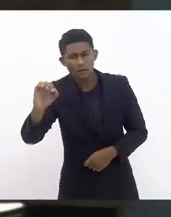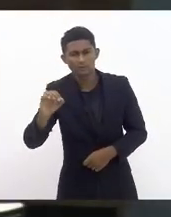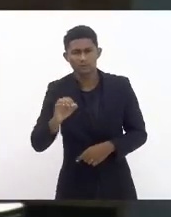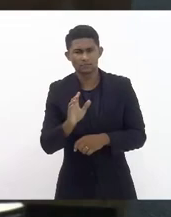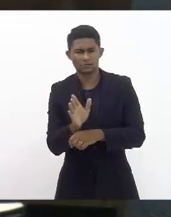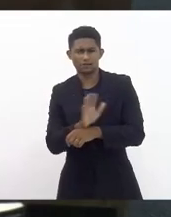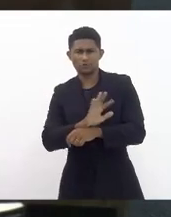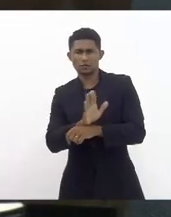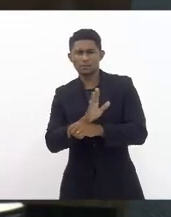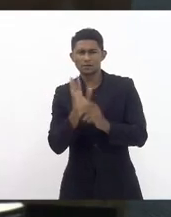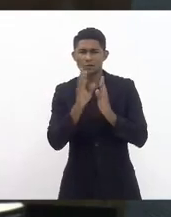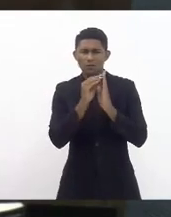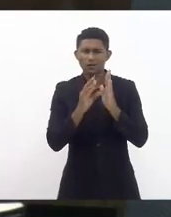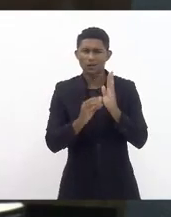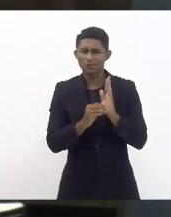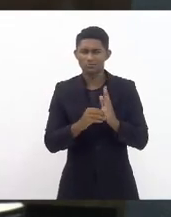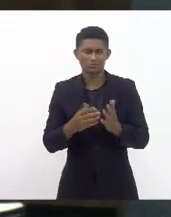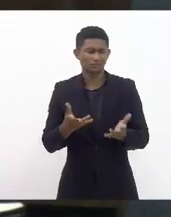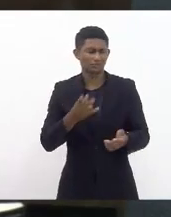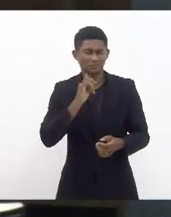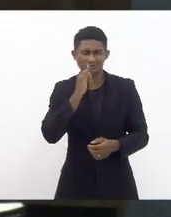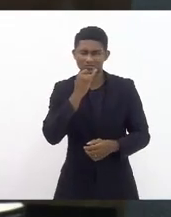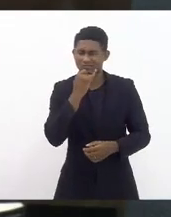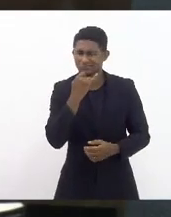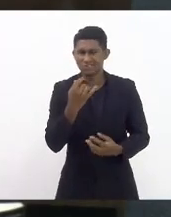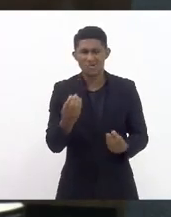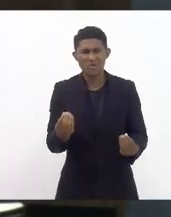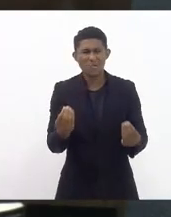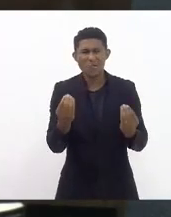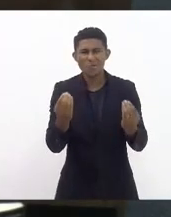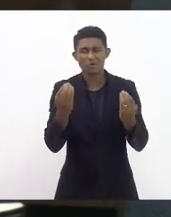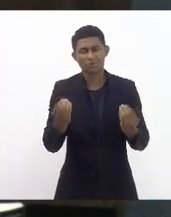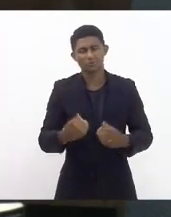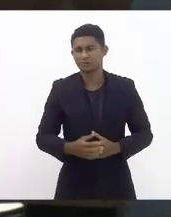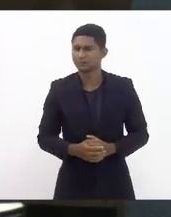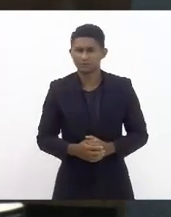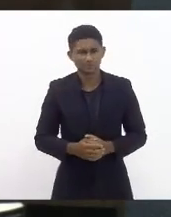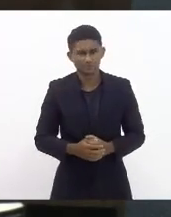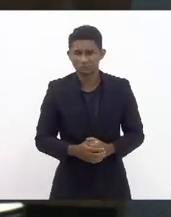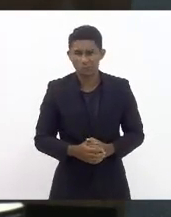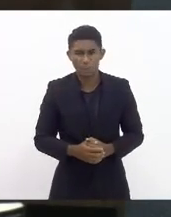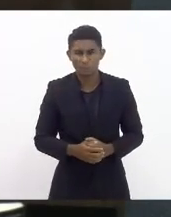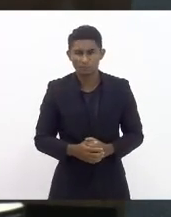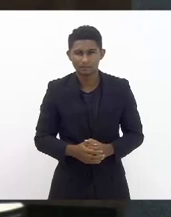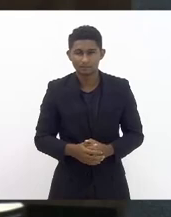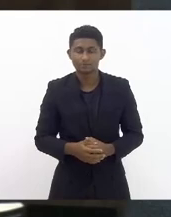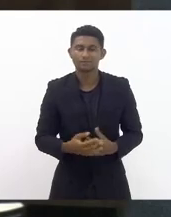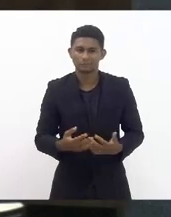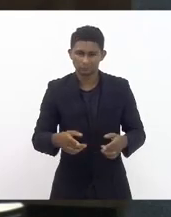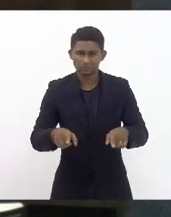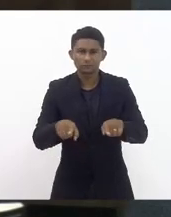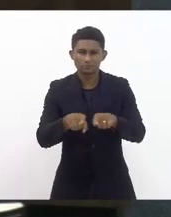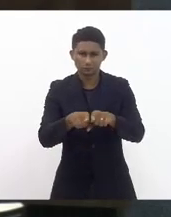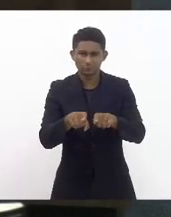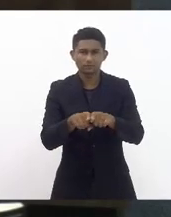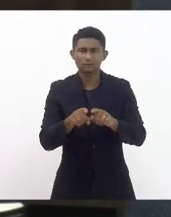conteúdo lamentável, deplorável, lastimável, que desqualifica também